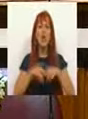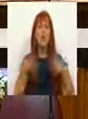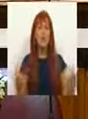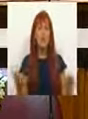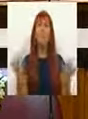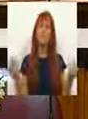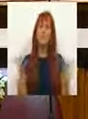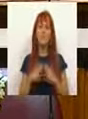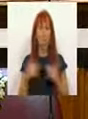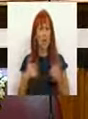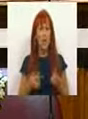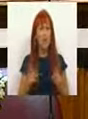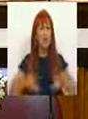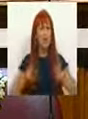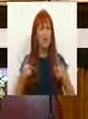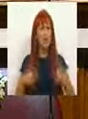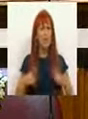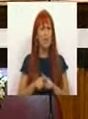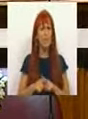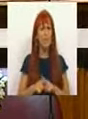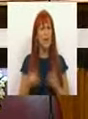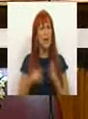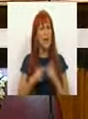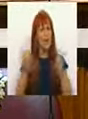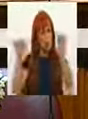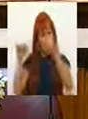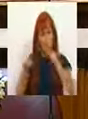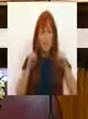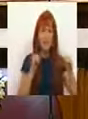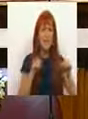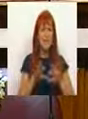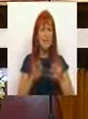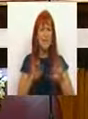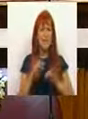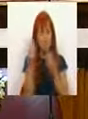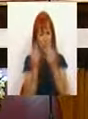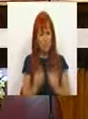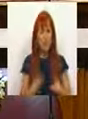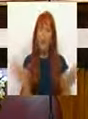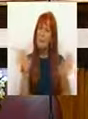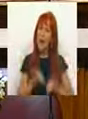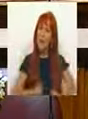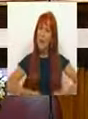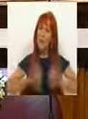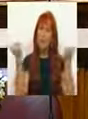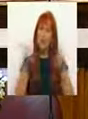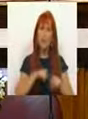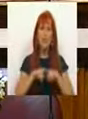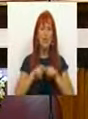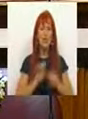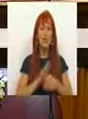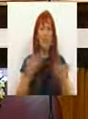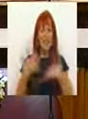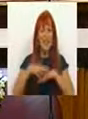senhores deputados, estamos disponíveis para os necessários consensos de forma a desenhar mais e melhores políticas